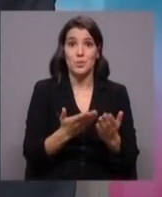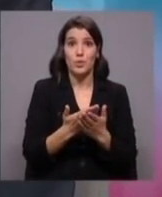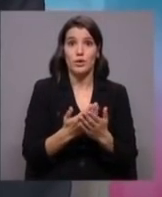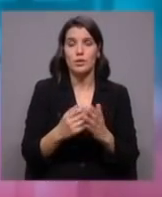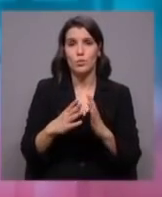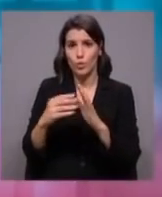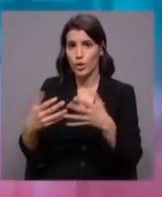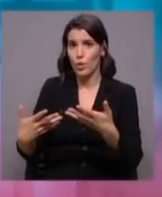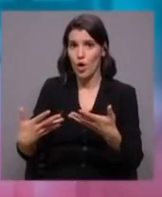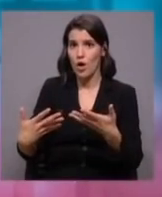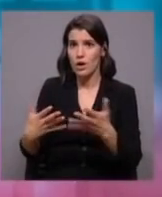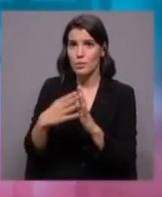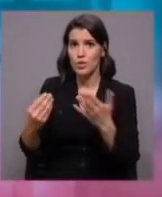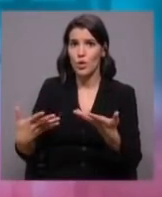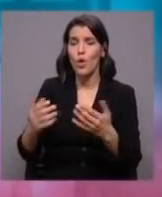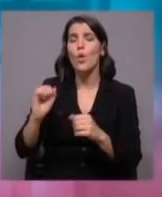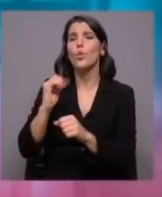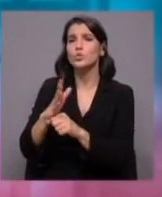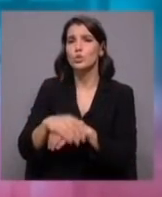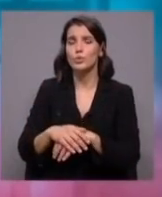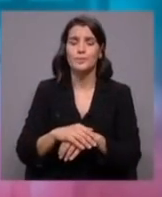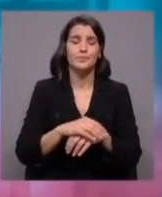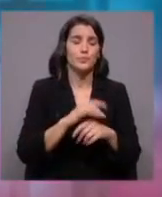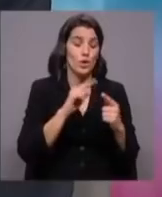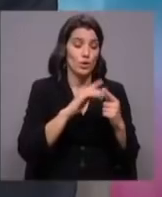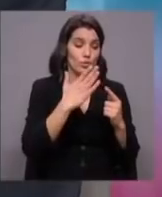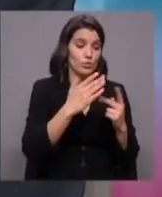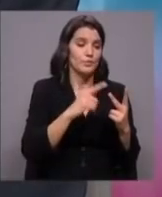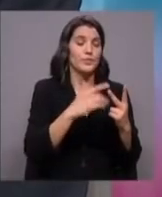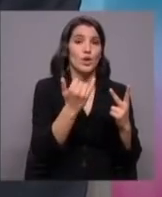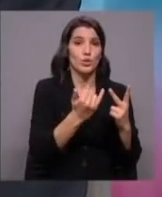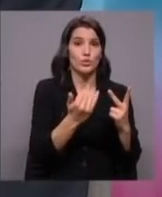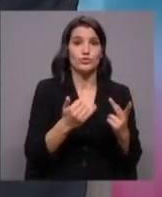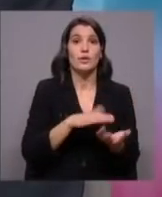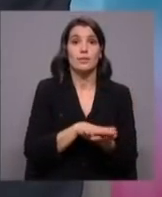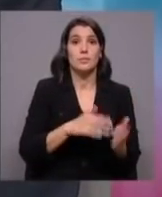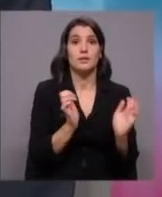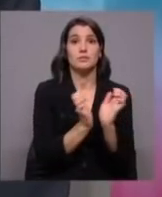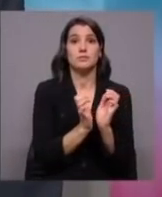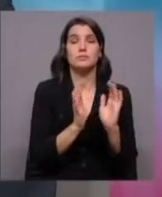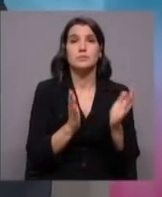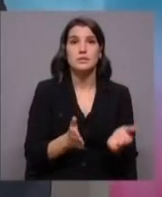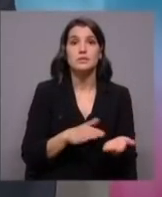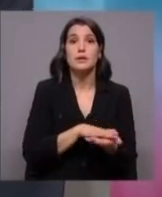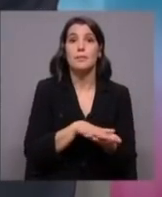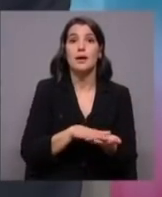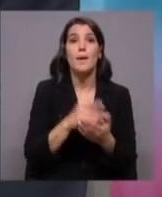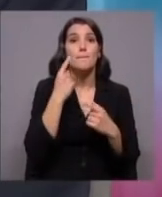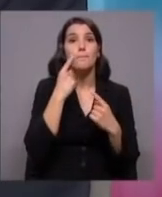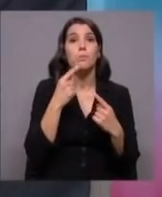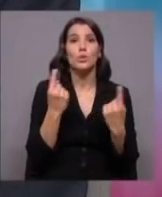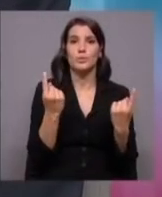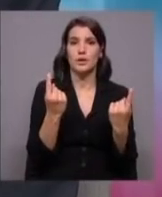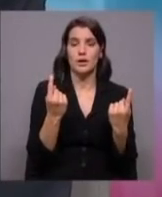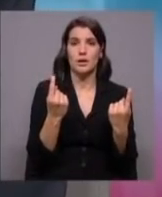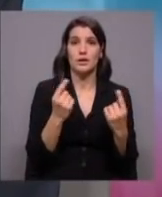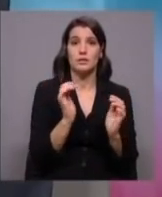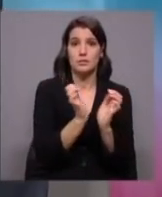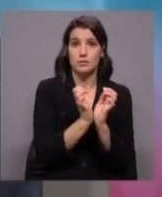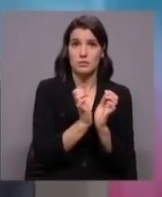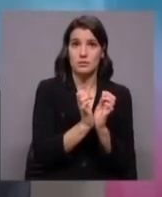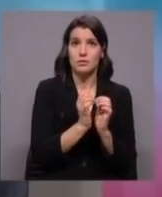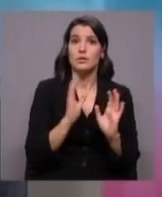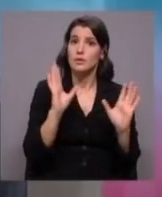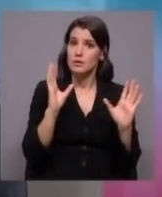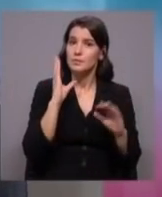o atual modelo, ponto, ou com outro pronto, modelo. Ponto 2. A base da segurança social tem de ser uma base pública. Se a base da segurança social... Eu